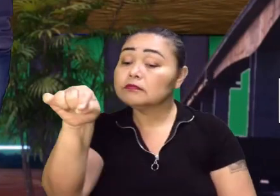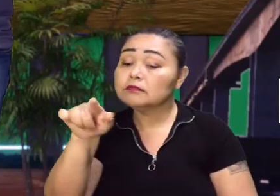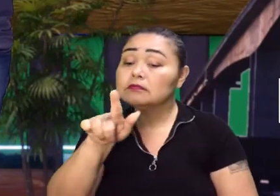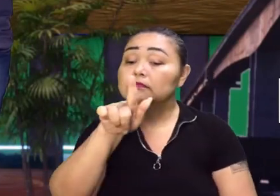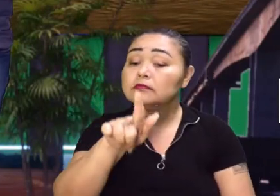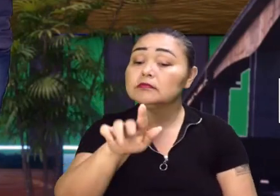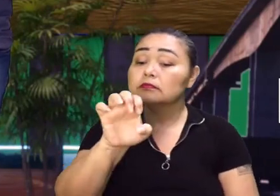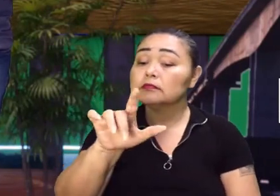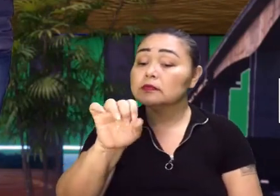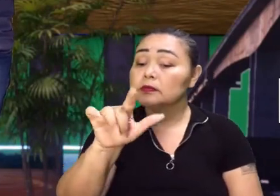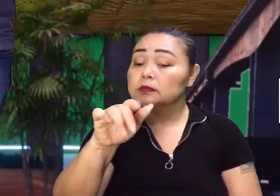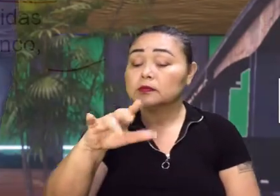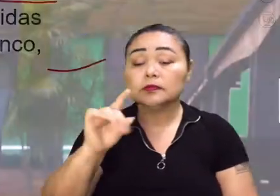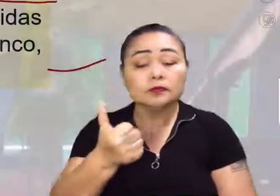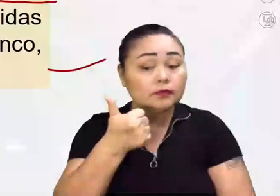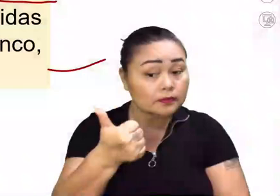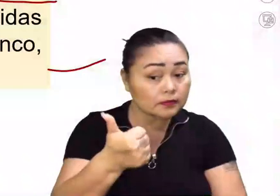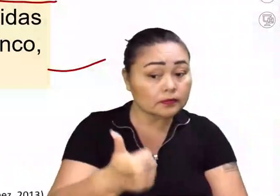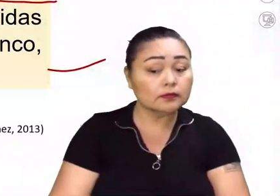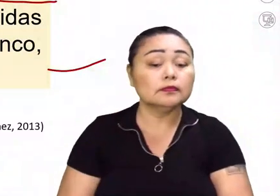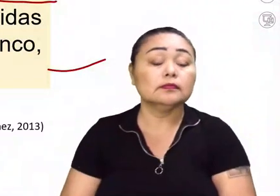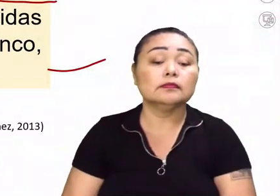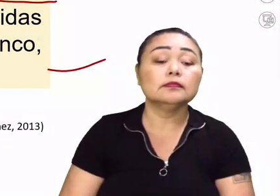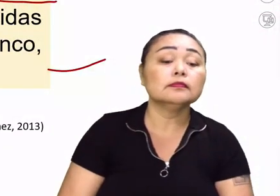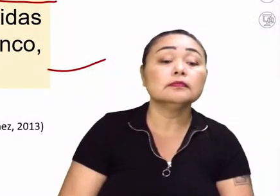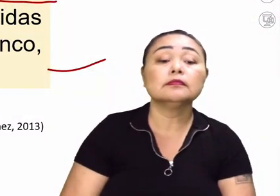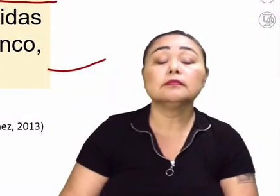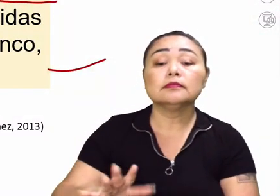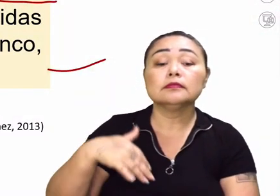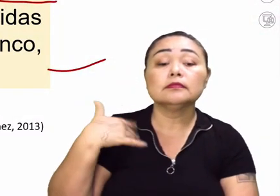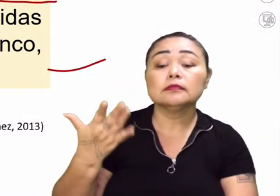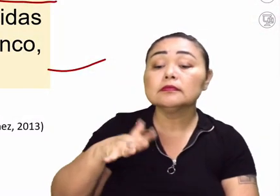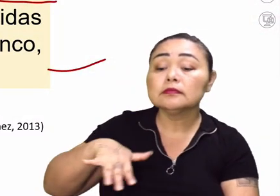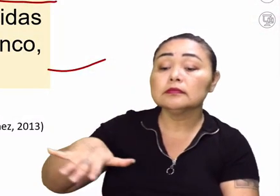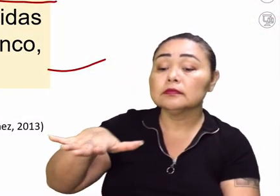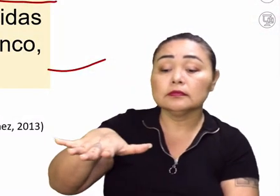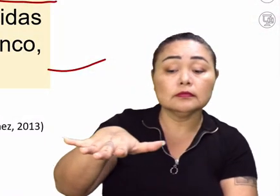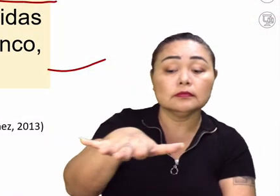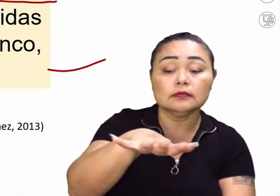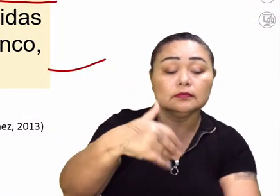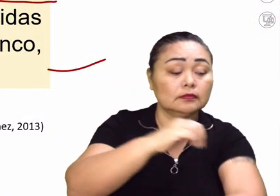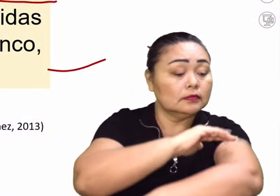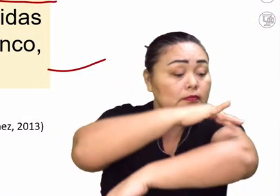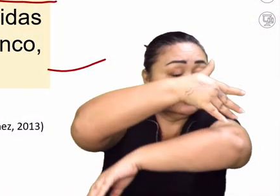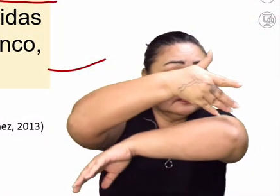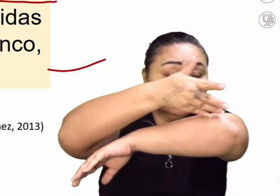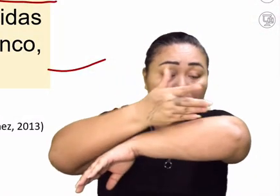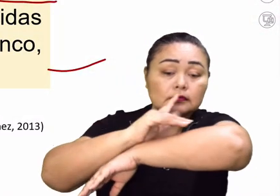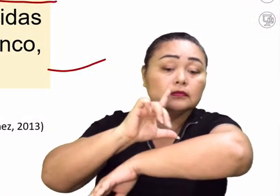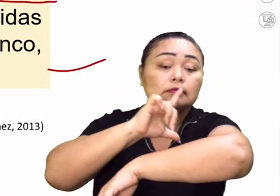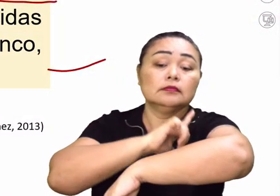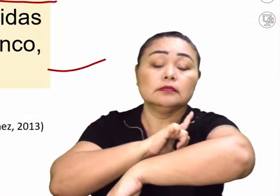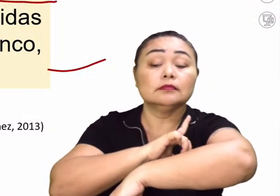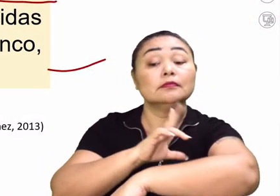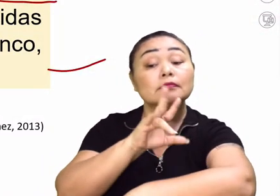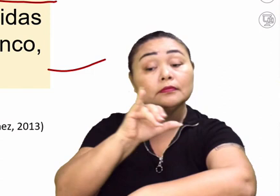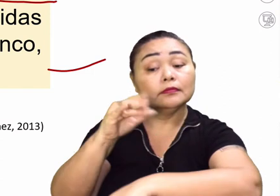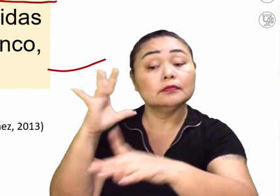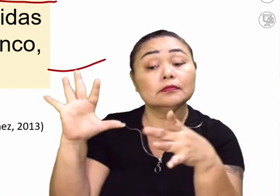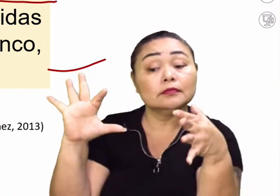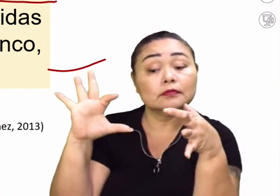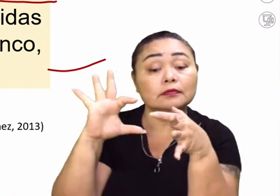geológica beleza vamos lá então toda área de escudo cristalinos a gente sempre vai